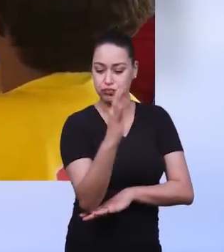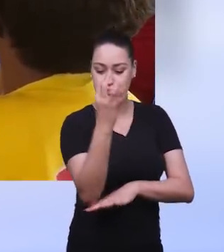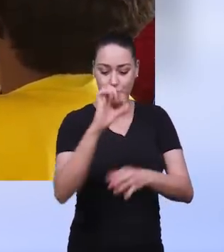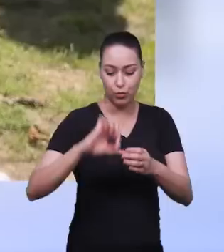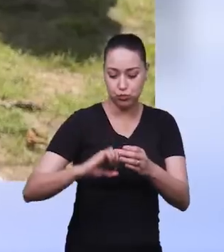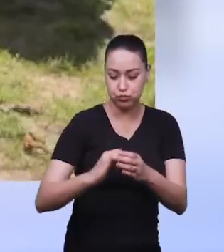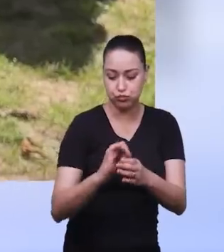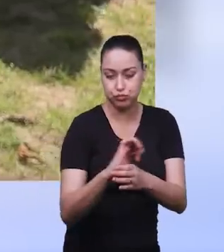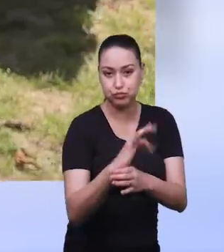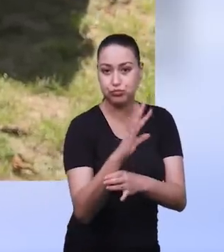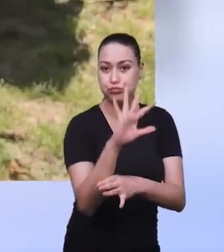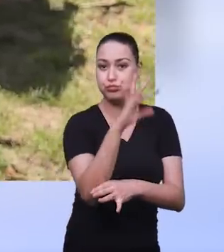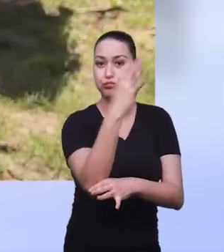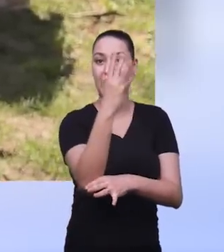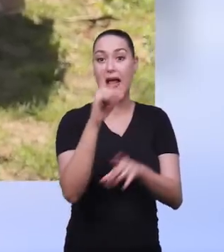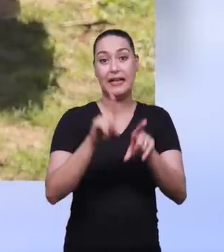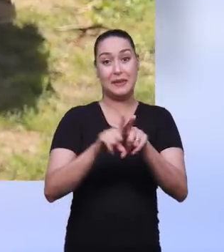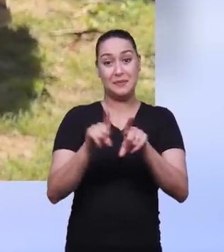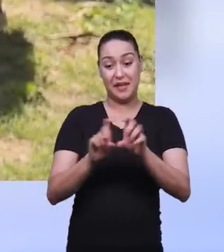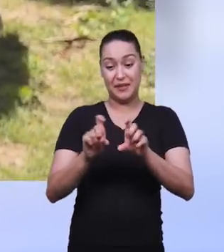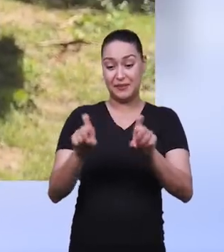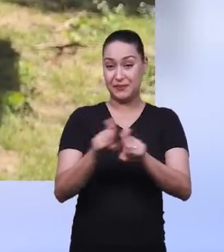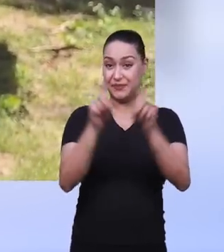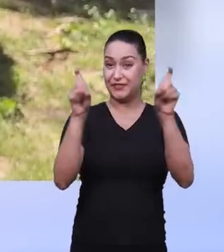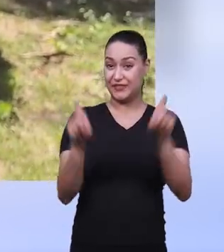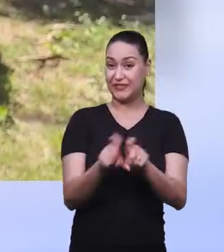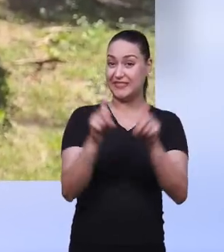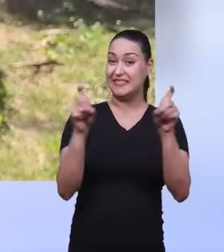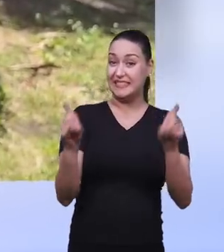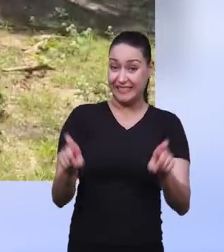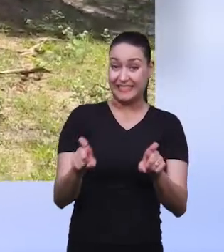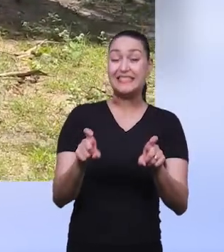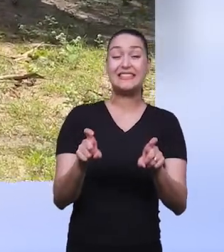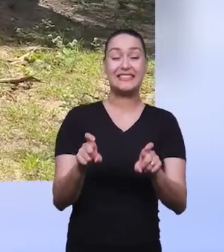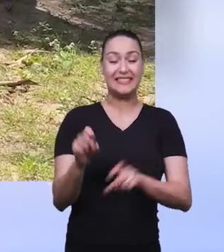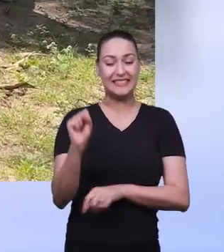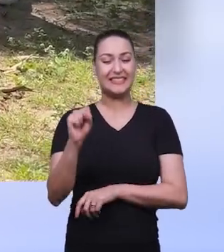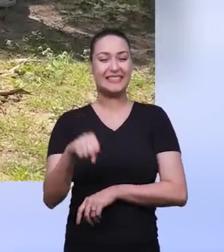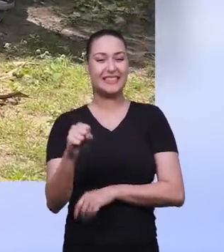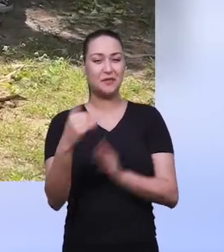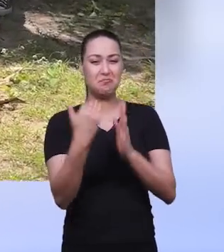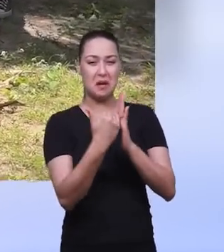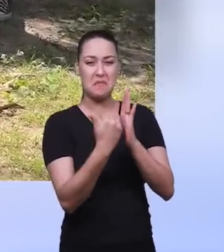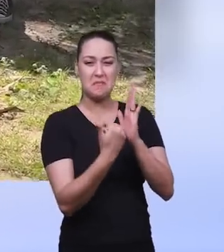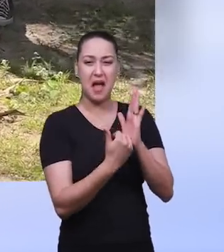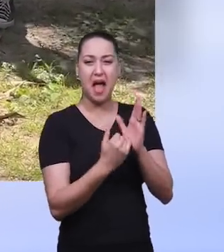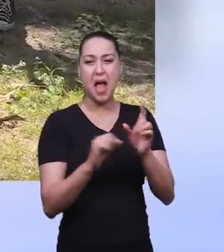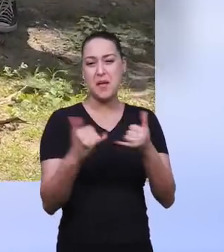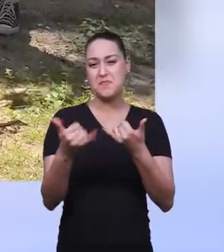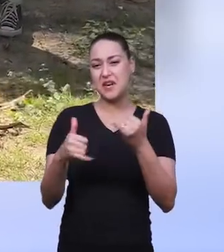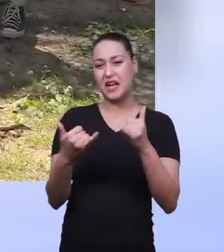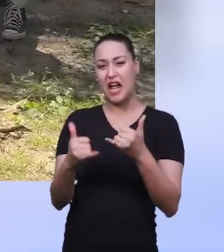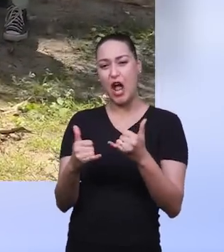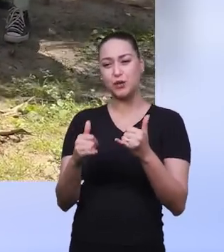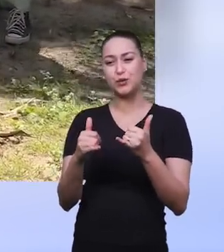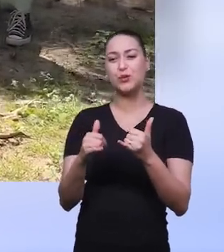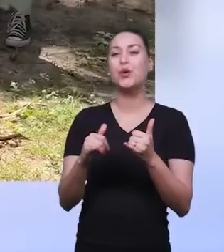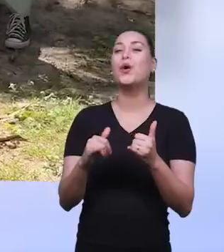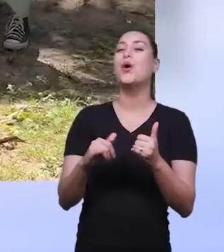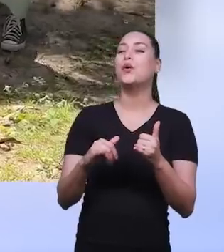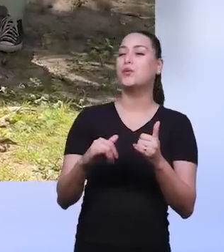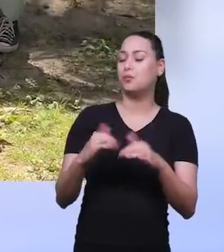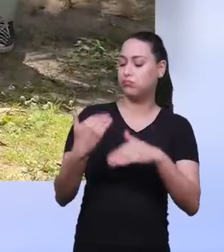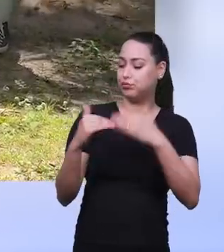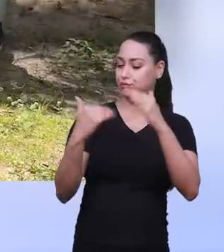de árvores. Também gostaram muito da de informática, onde aprenderam sobre programação e também brincaram com um jogo